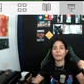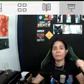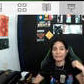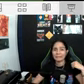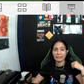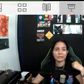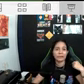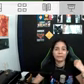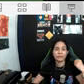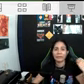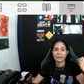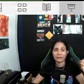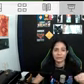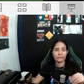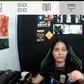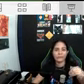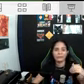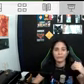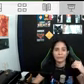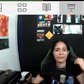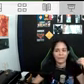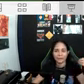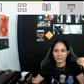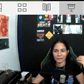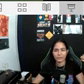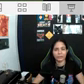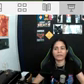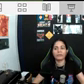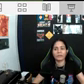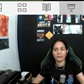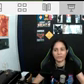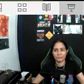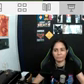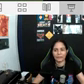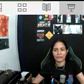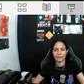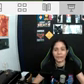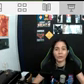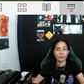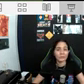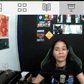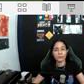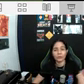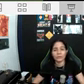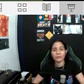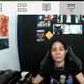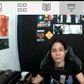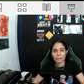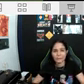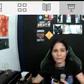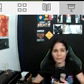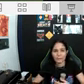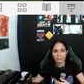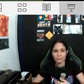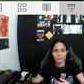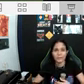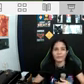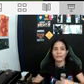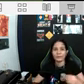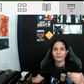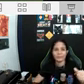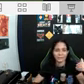eles dormem mais cedo, às vezes vão estar jantando, vamos supor, 6, 7 horas da noite. Em compensação, vão acordar muito mais